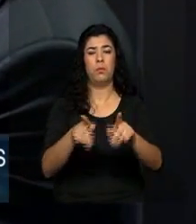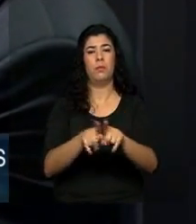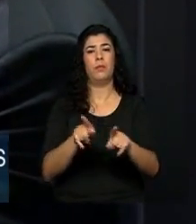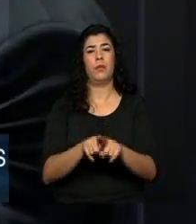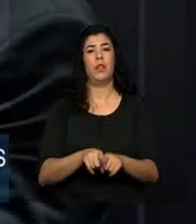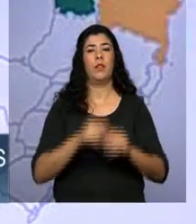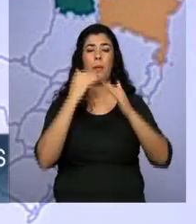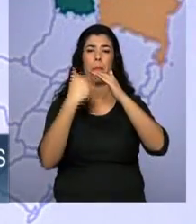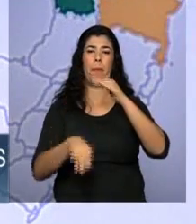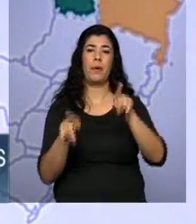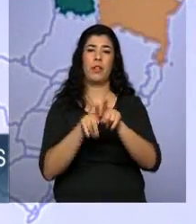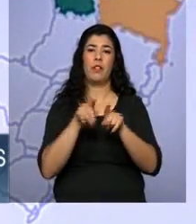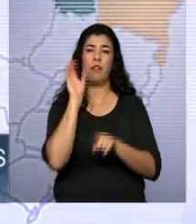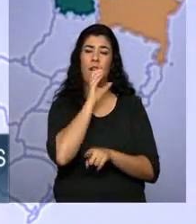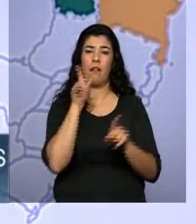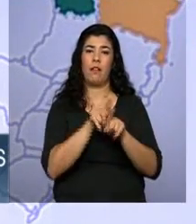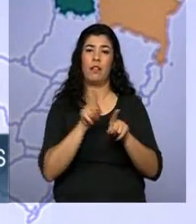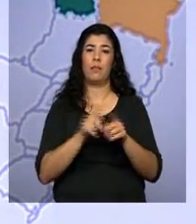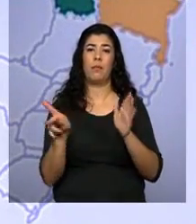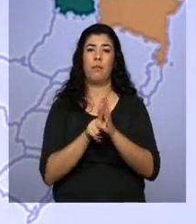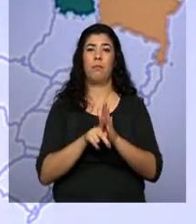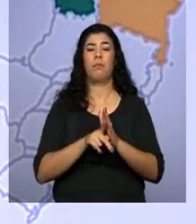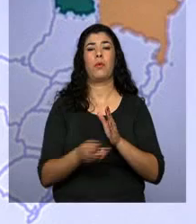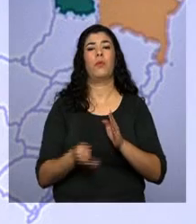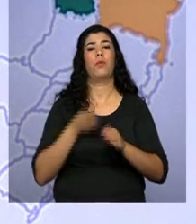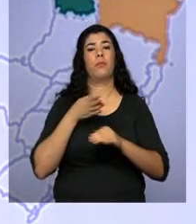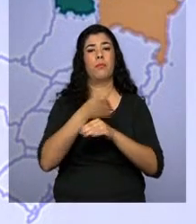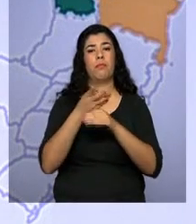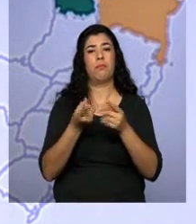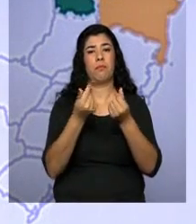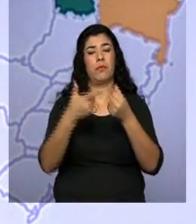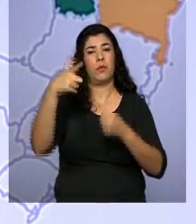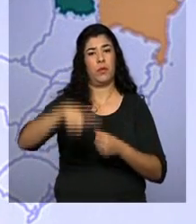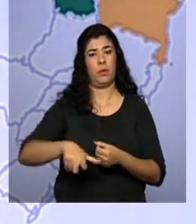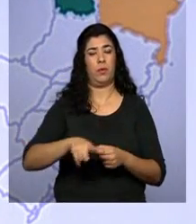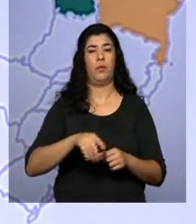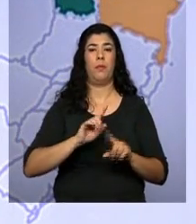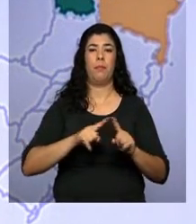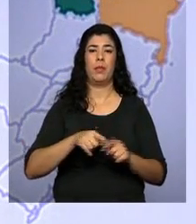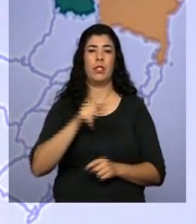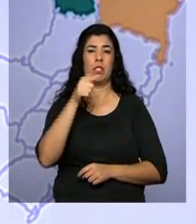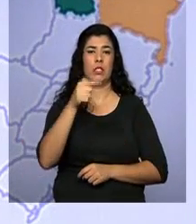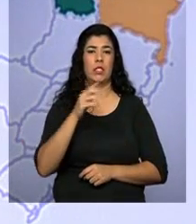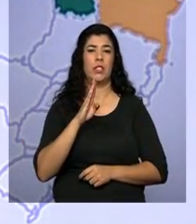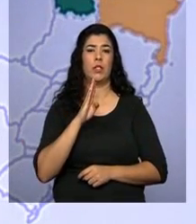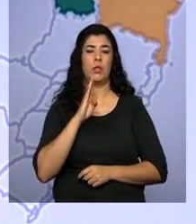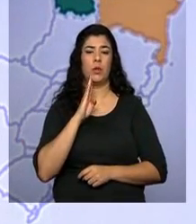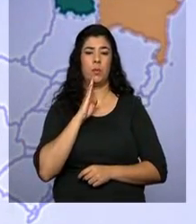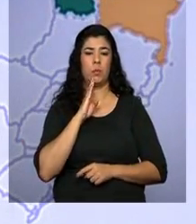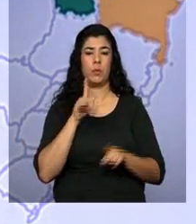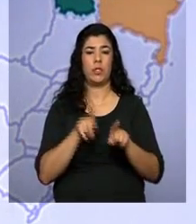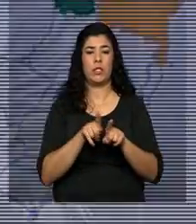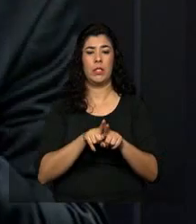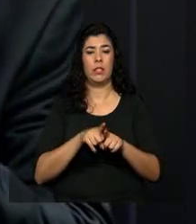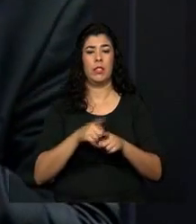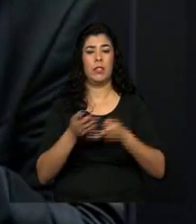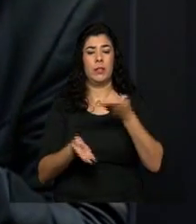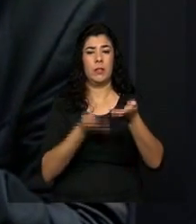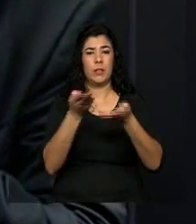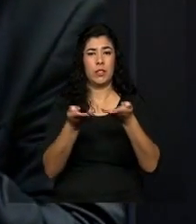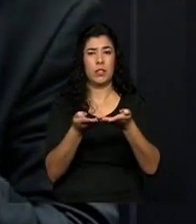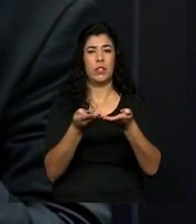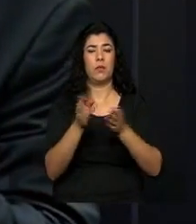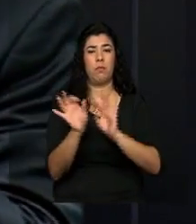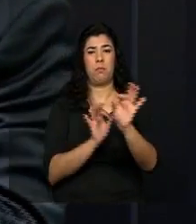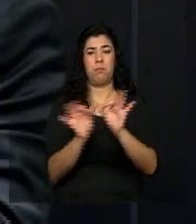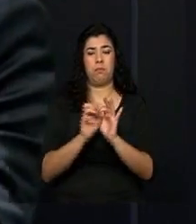acelerada ou o próprio reinvestimento agora esses 7 bilhões quando aplicados porque sempre que há aplicação em